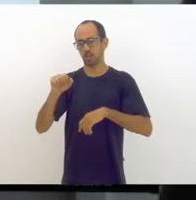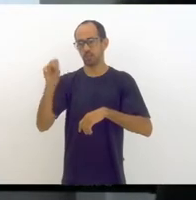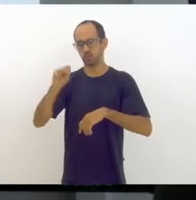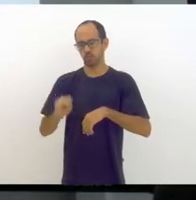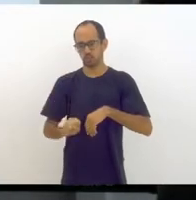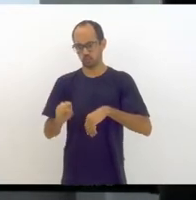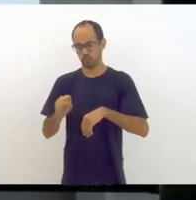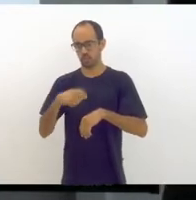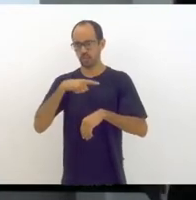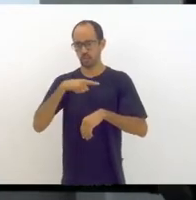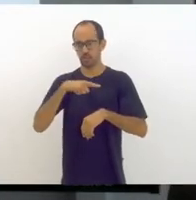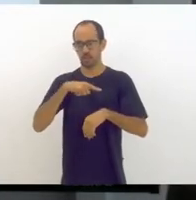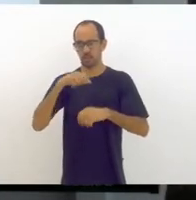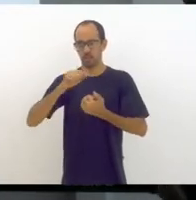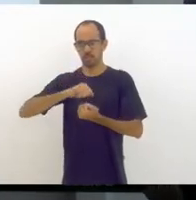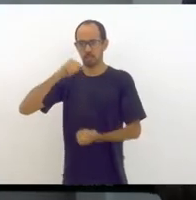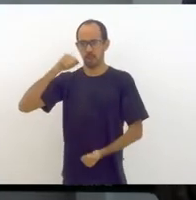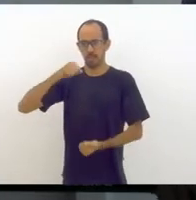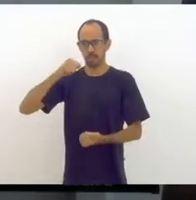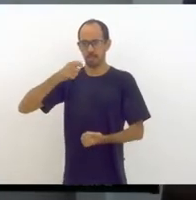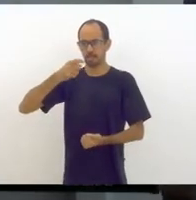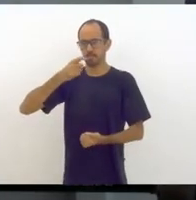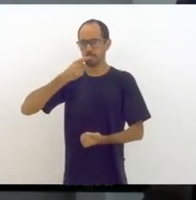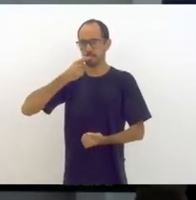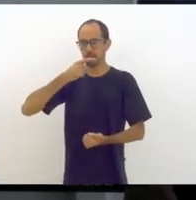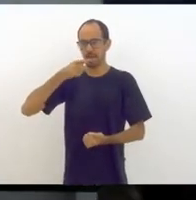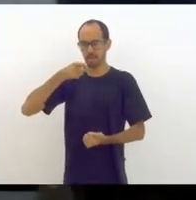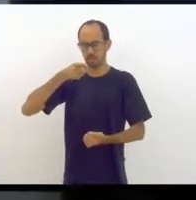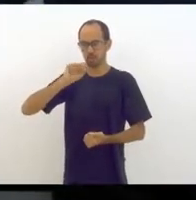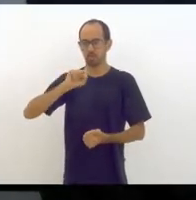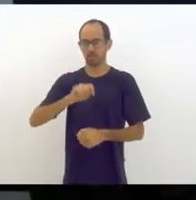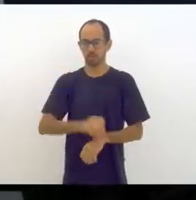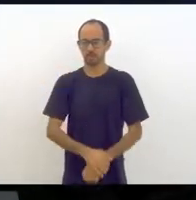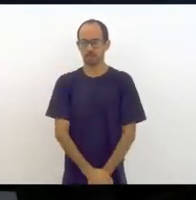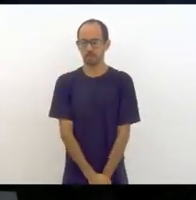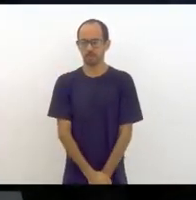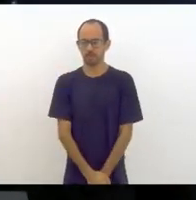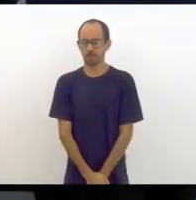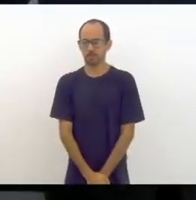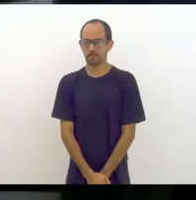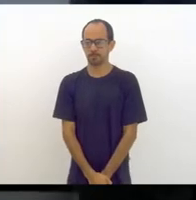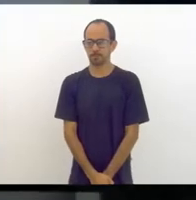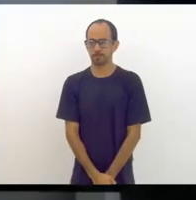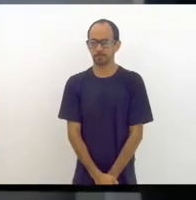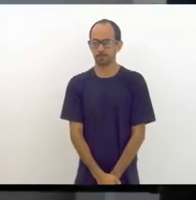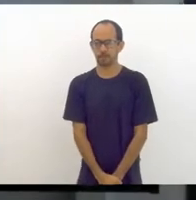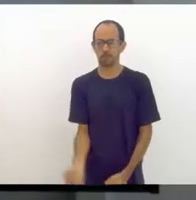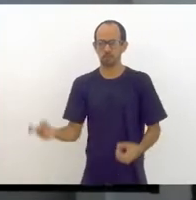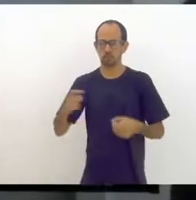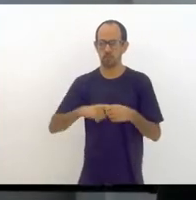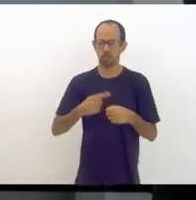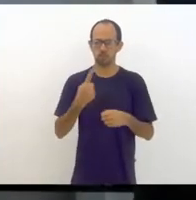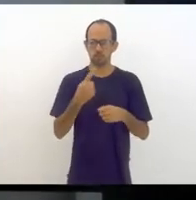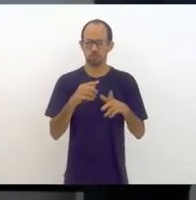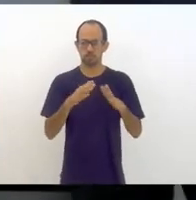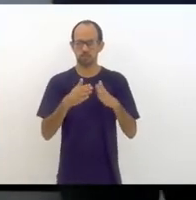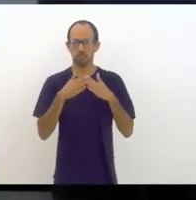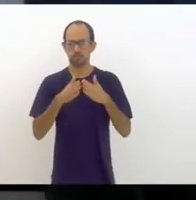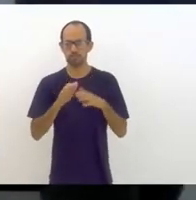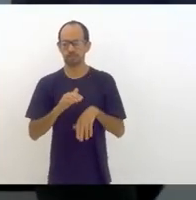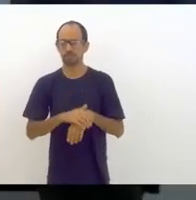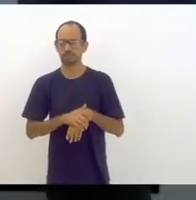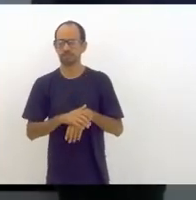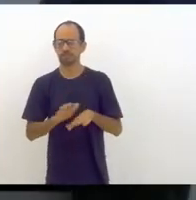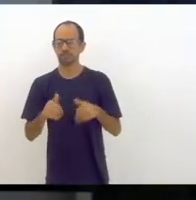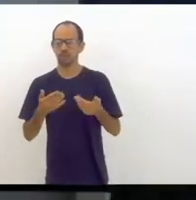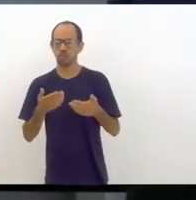aproximado. Volta só um. Isso. Bom,